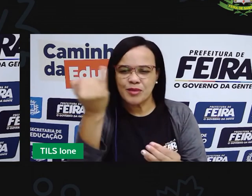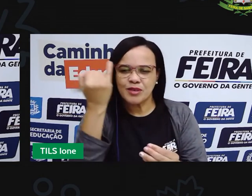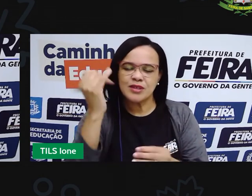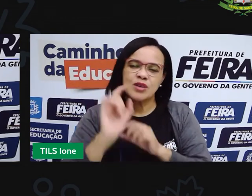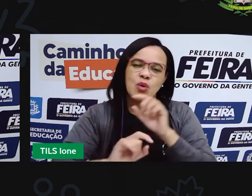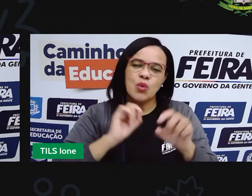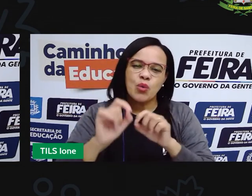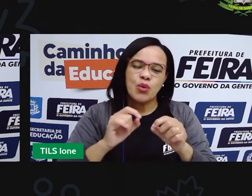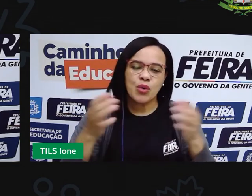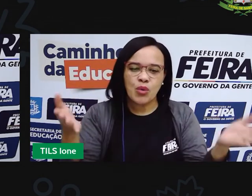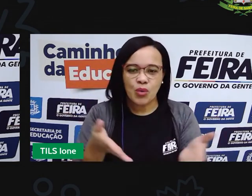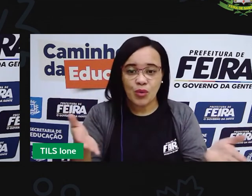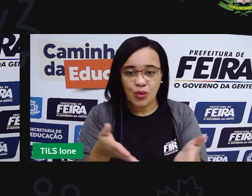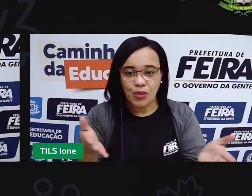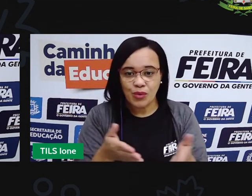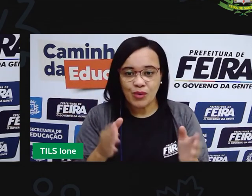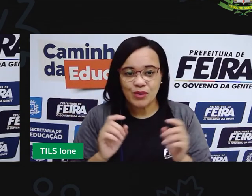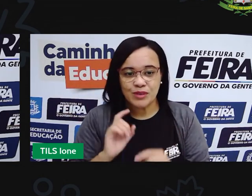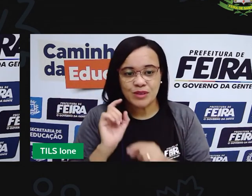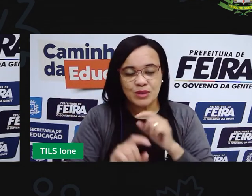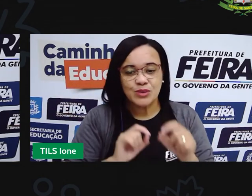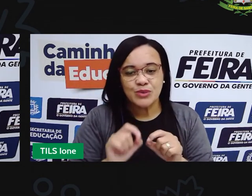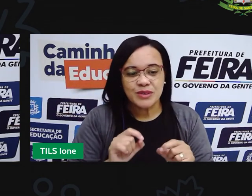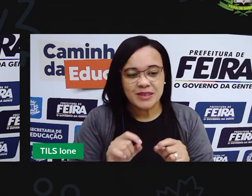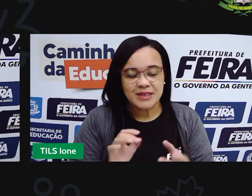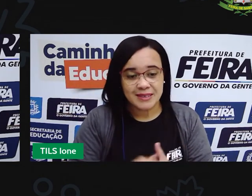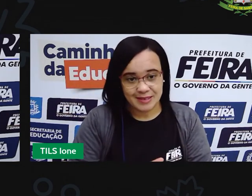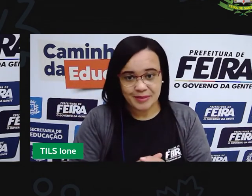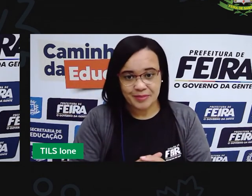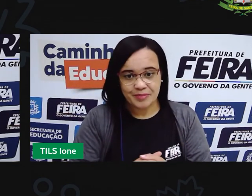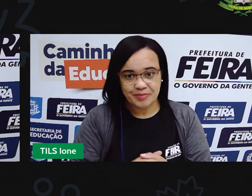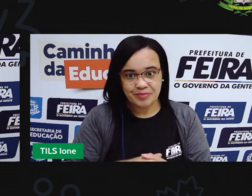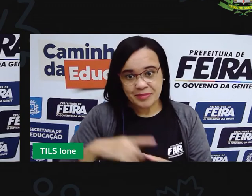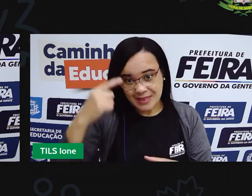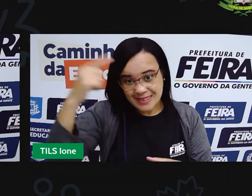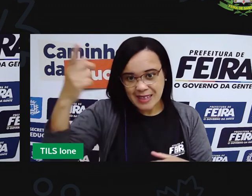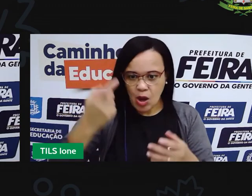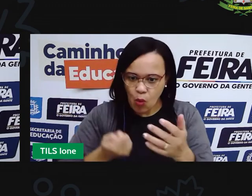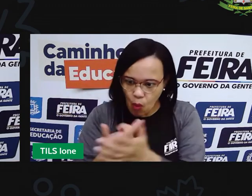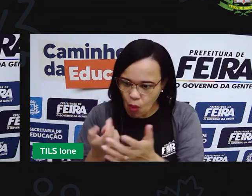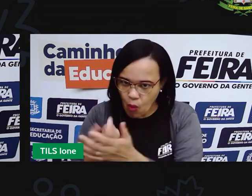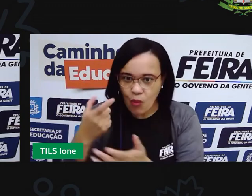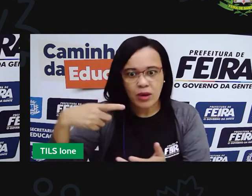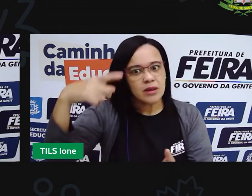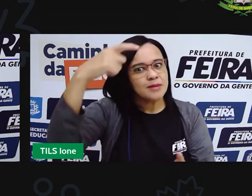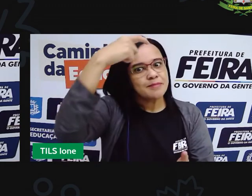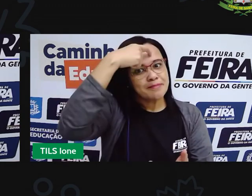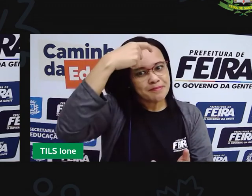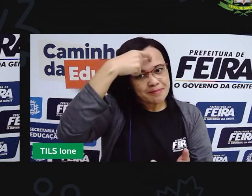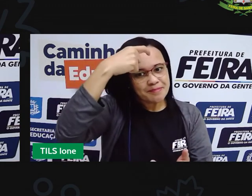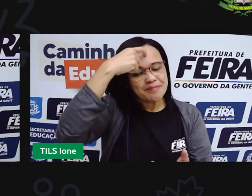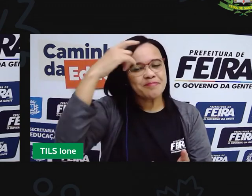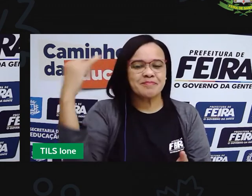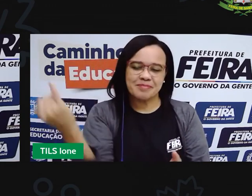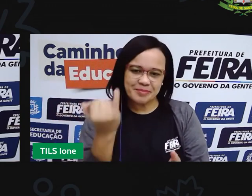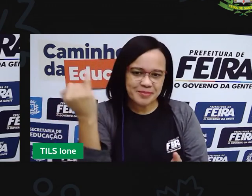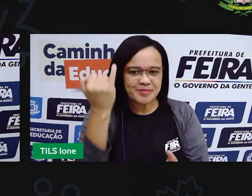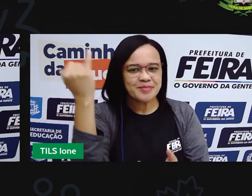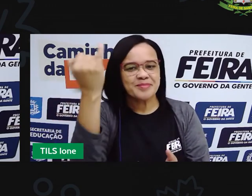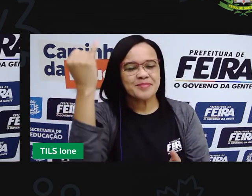a gente retomou aquele assunto, né? Sobre consumo consciente. Vimos a importância de fazer